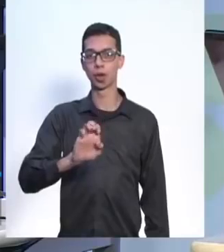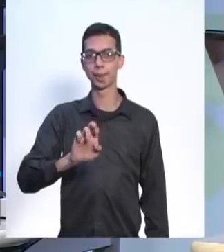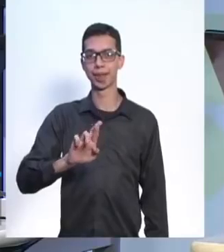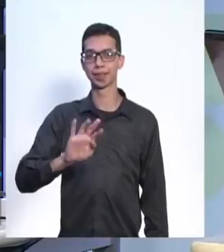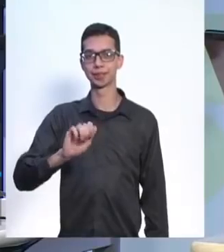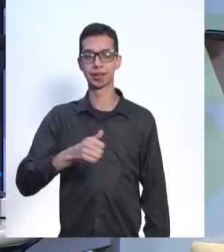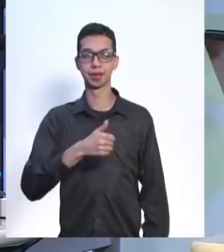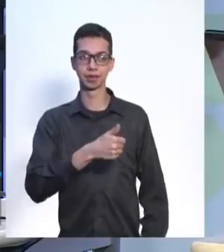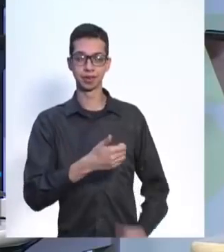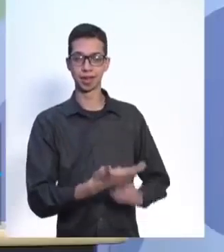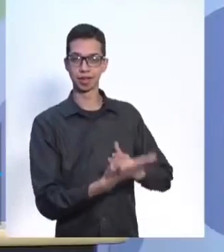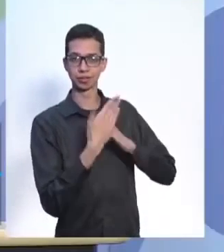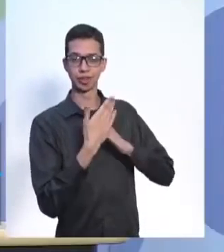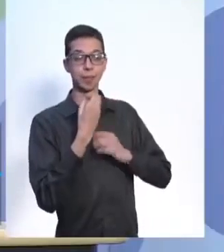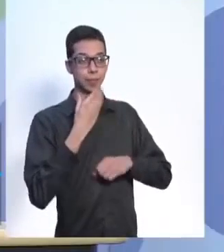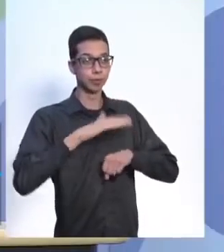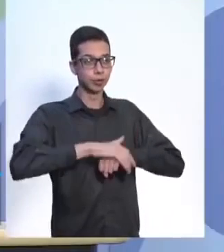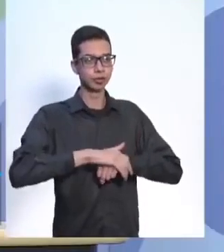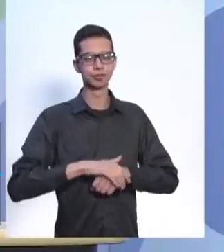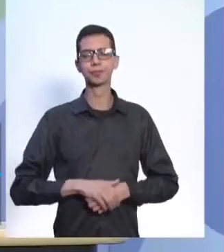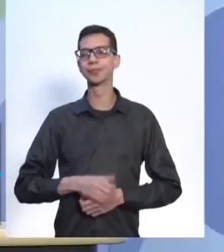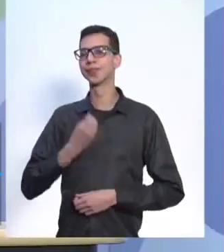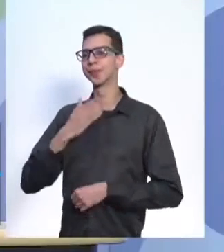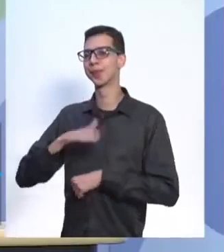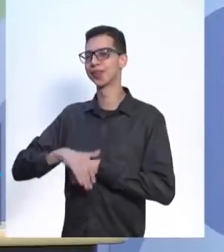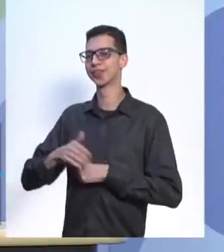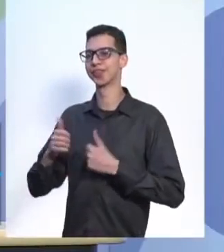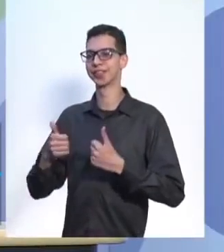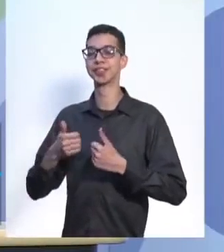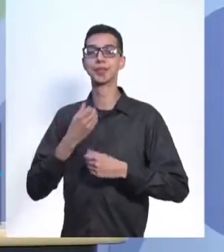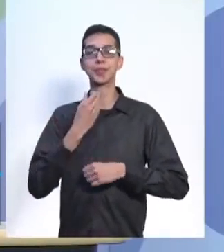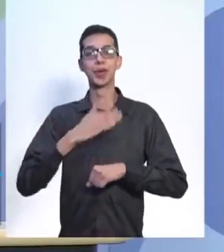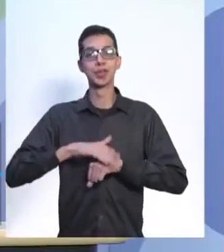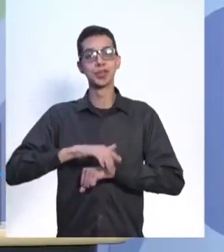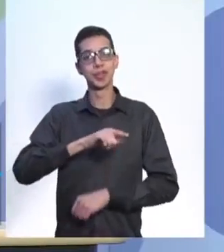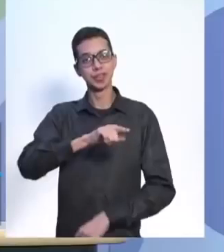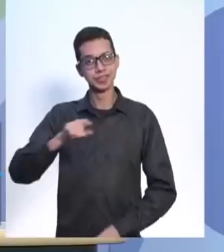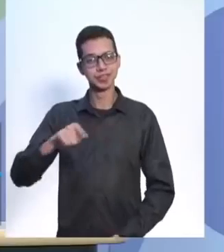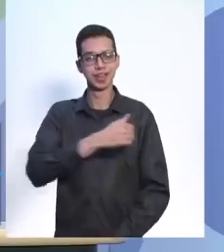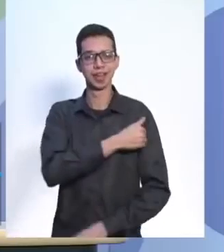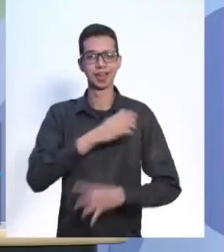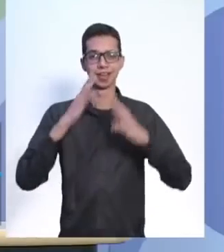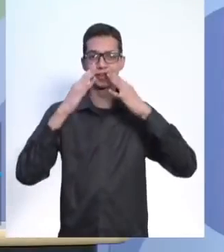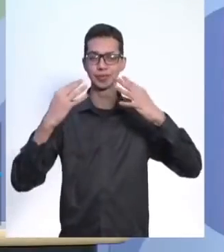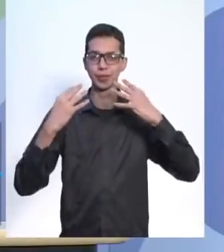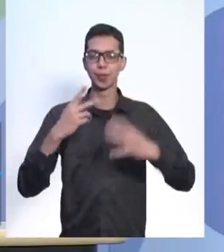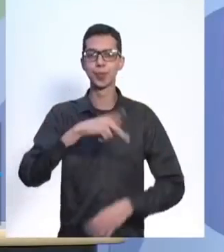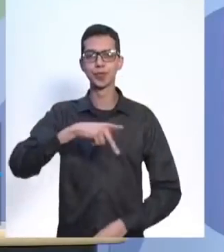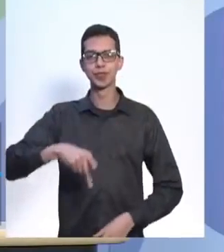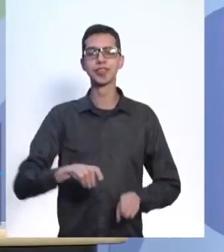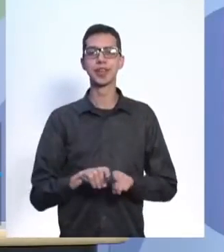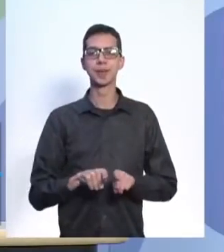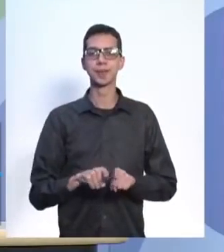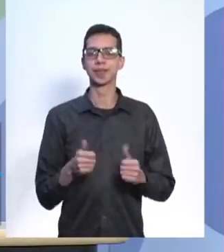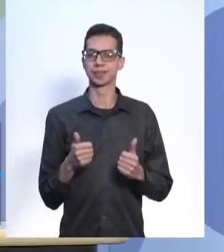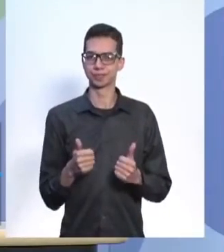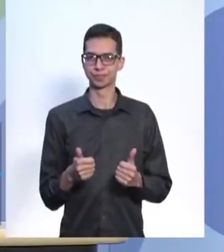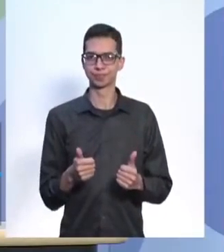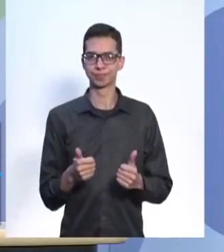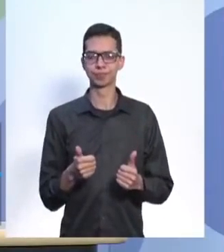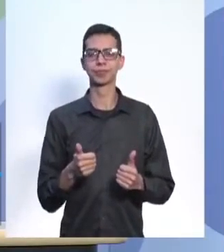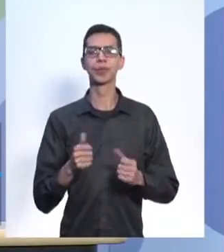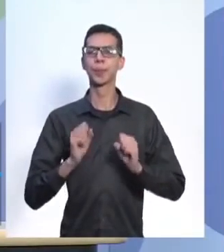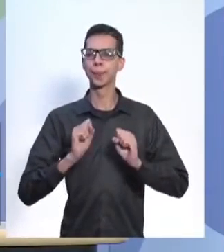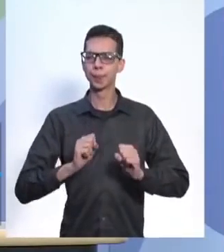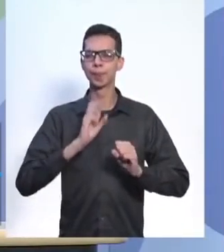noite, professora. Boa noite, professora Inês. Boa noite, alunos, professores que participam da nossa aula. Sejam todos bem-vindos. Mandem suas respostas via